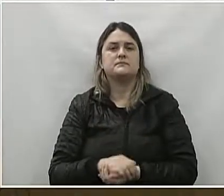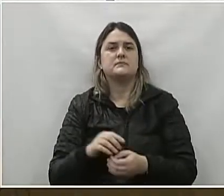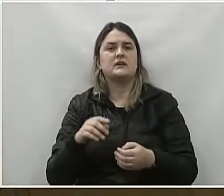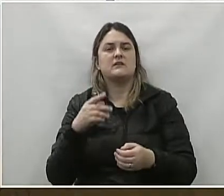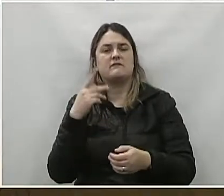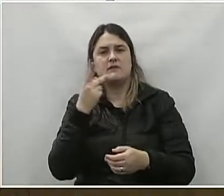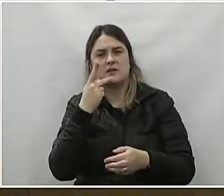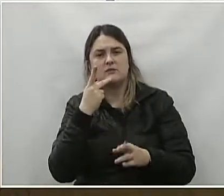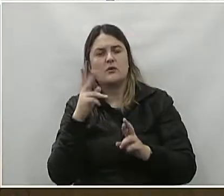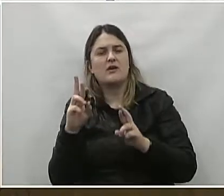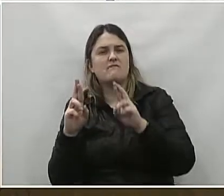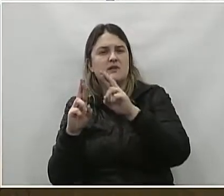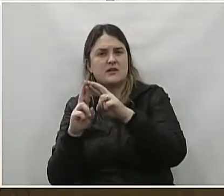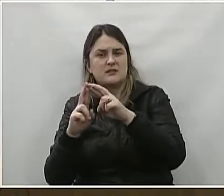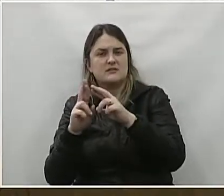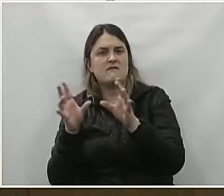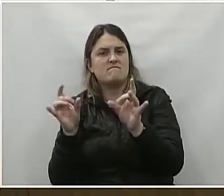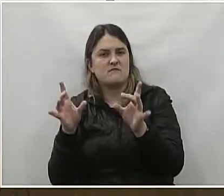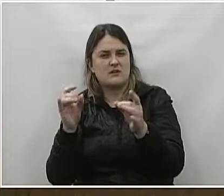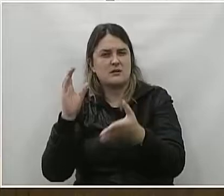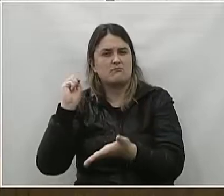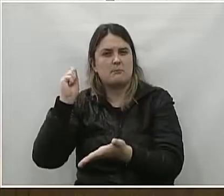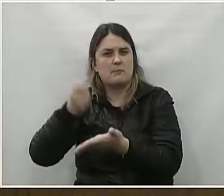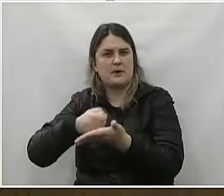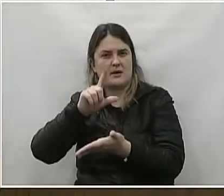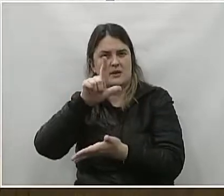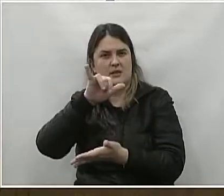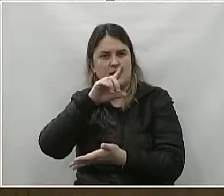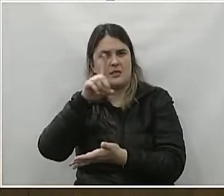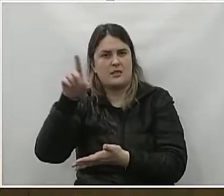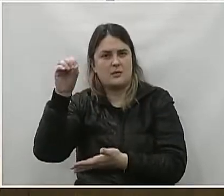né, a esse leilão de número